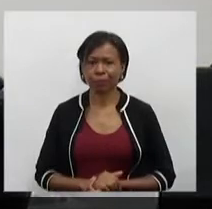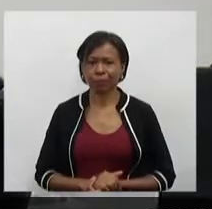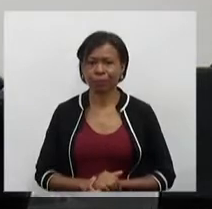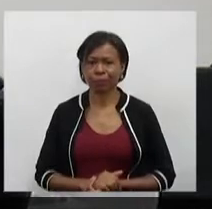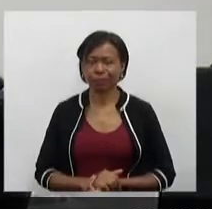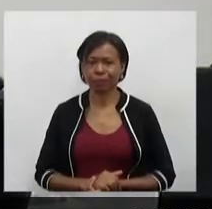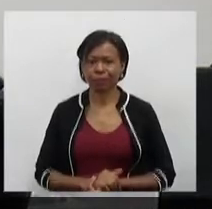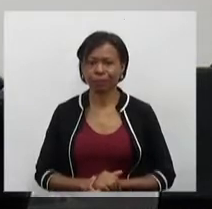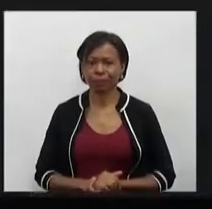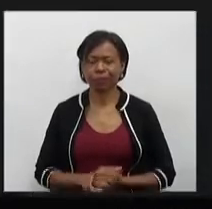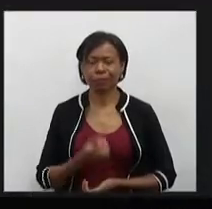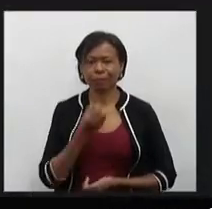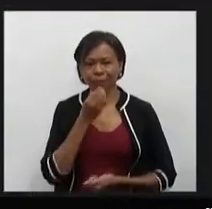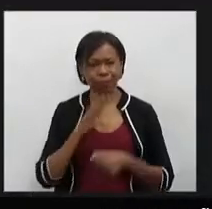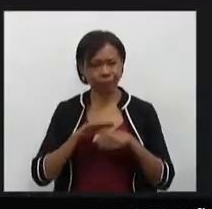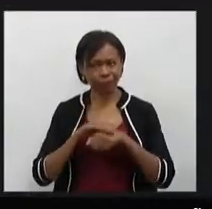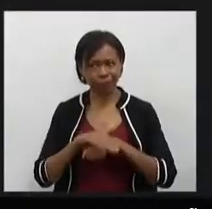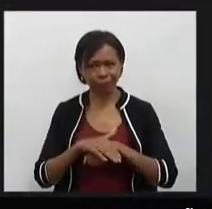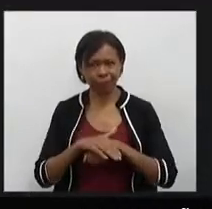Boa noite, professor.